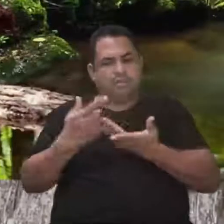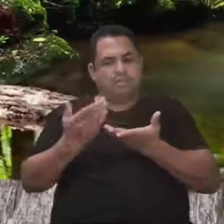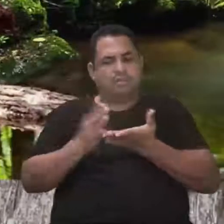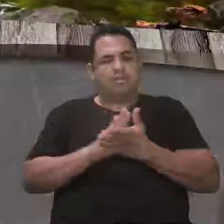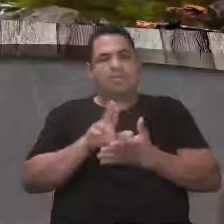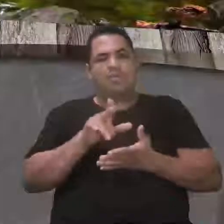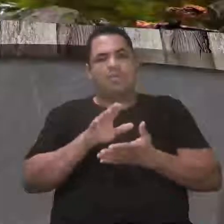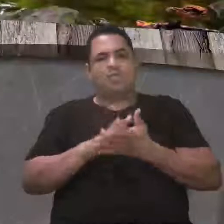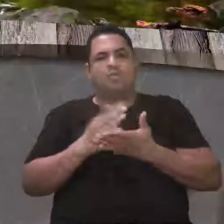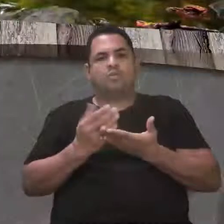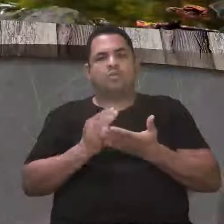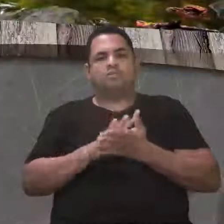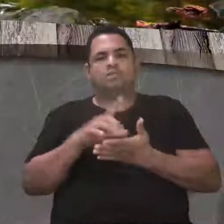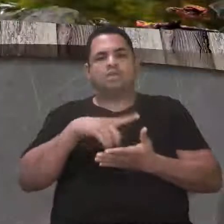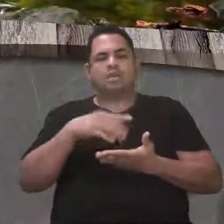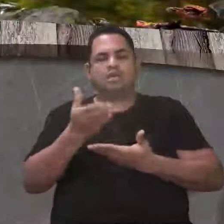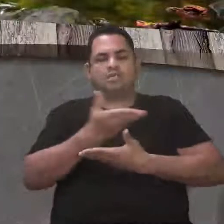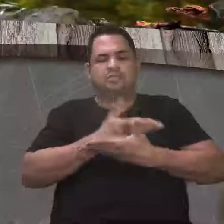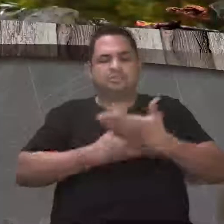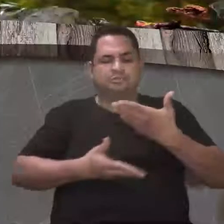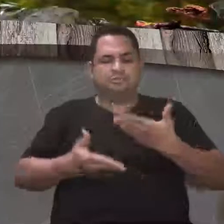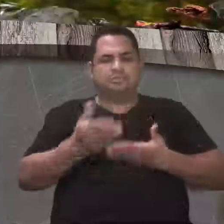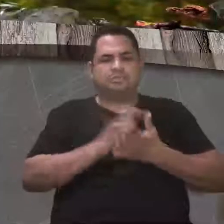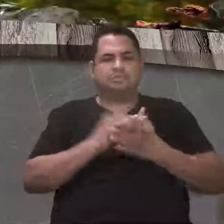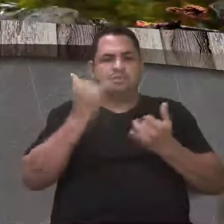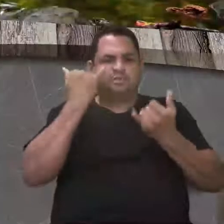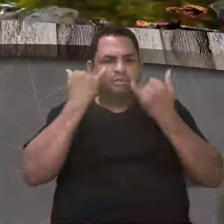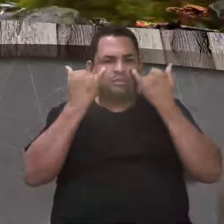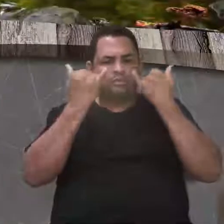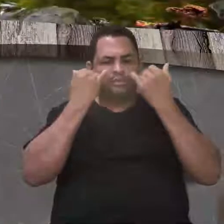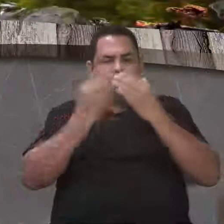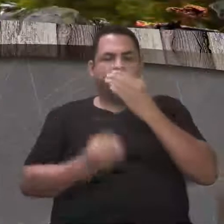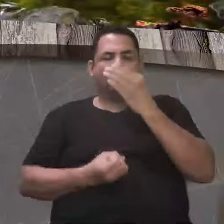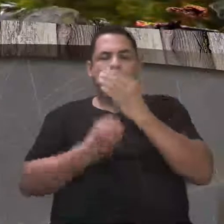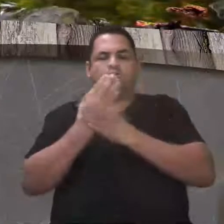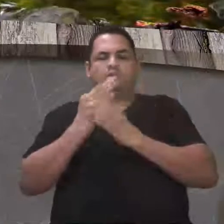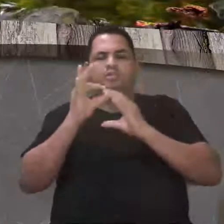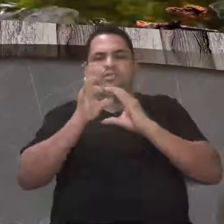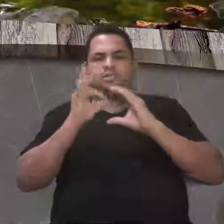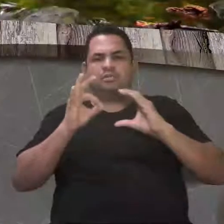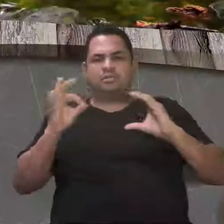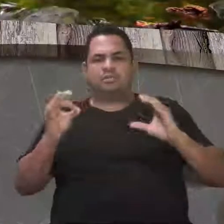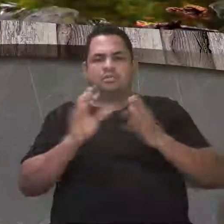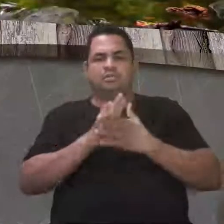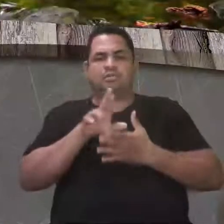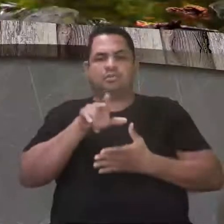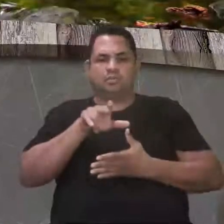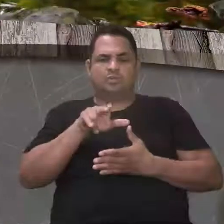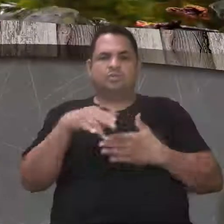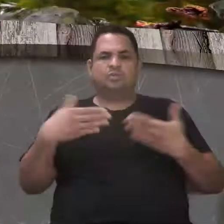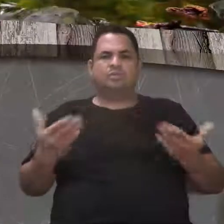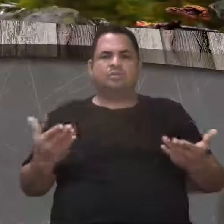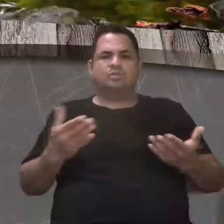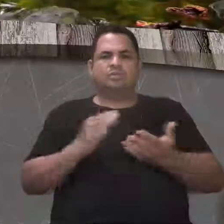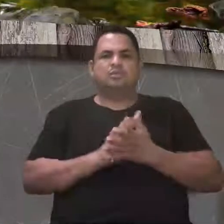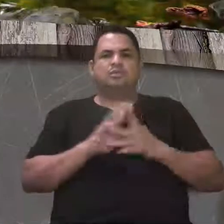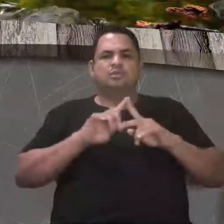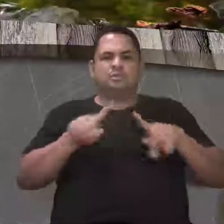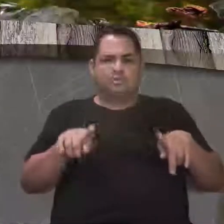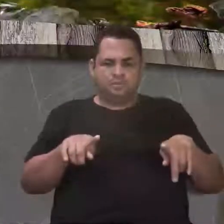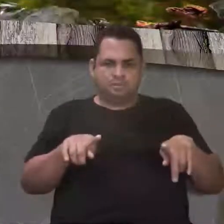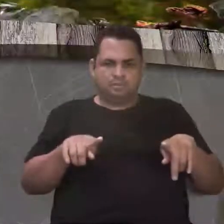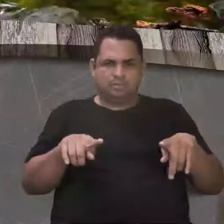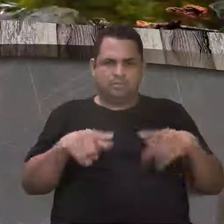portanto, compartilham aí essa informação que é a origem embriológica igual.